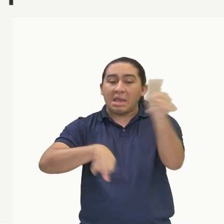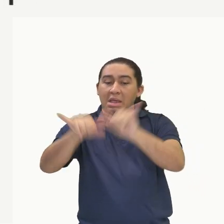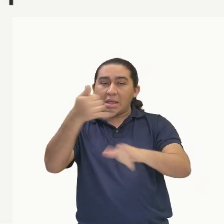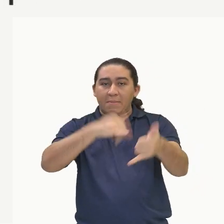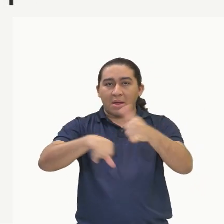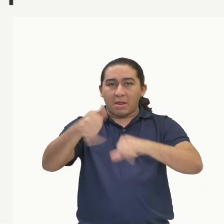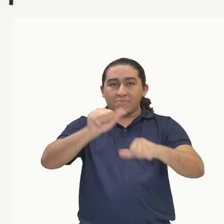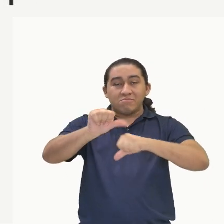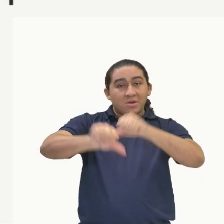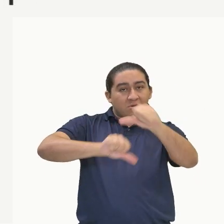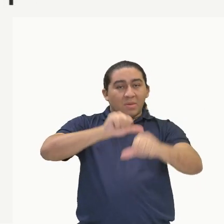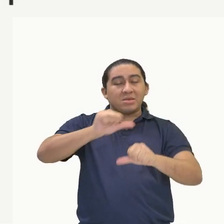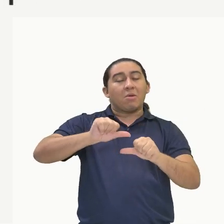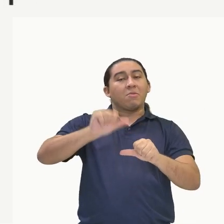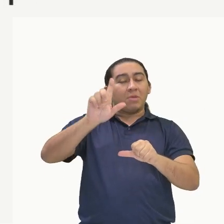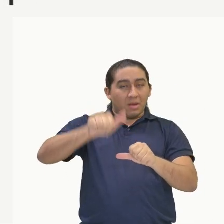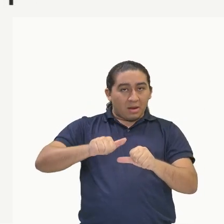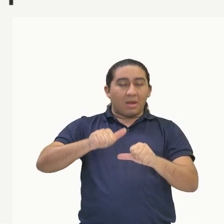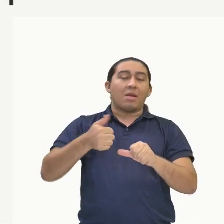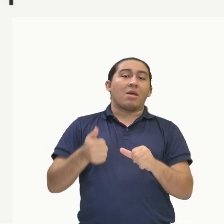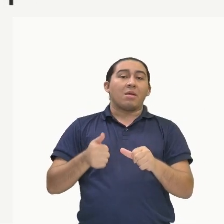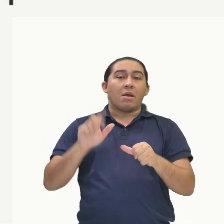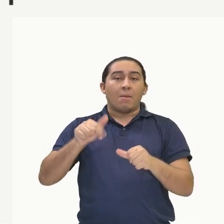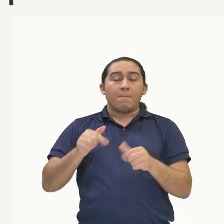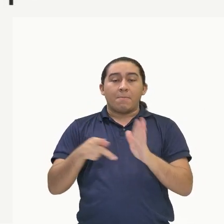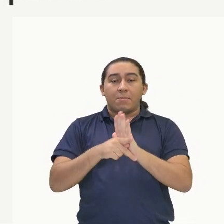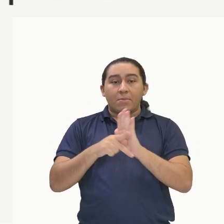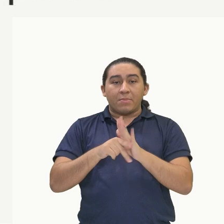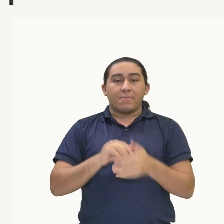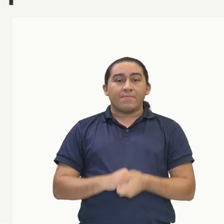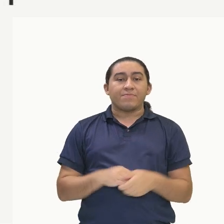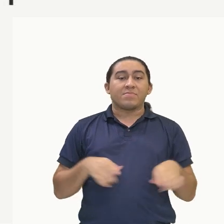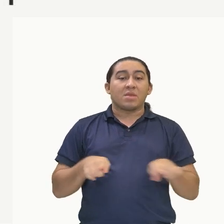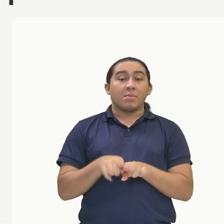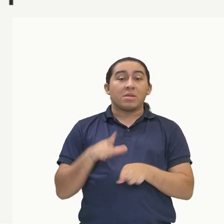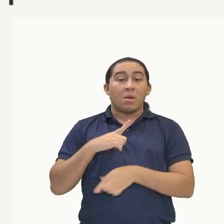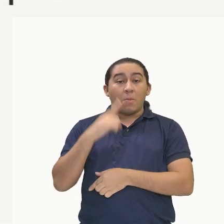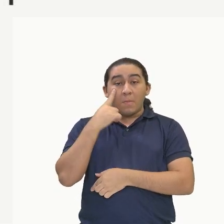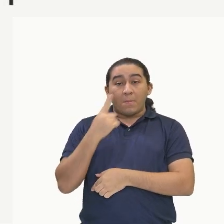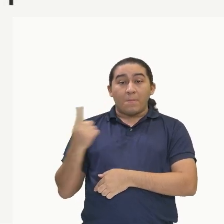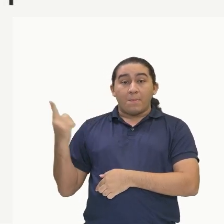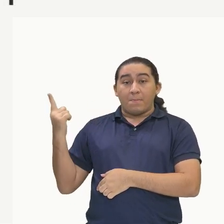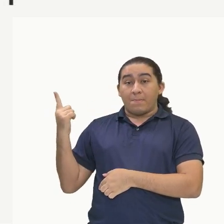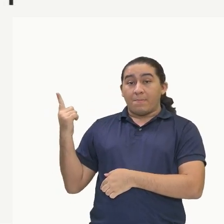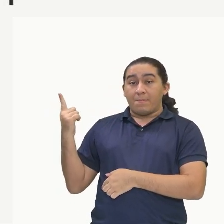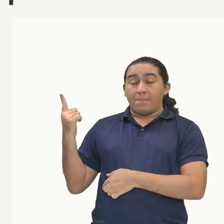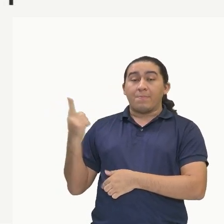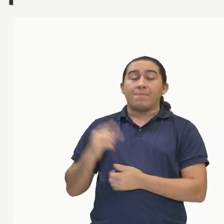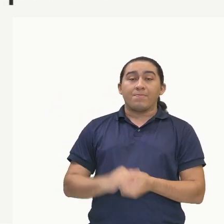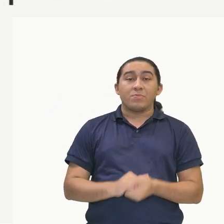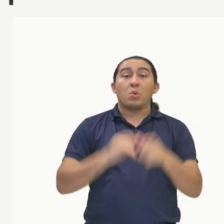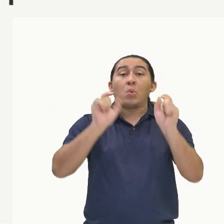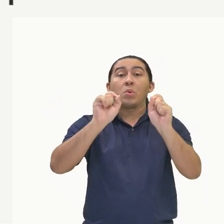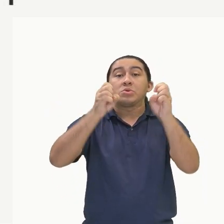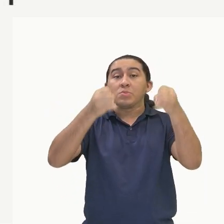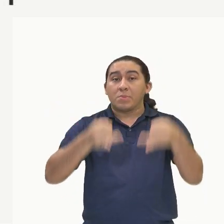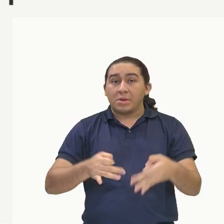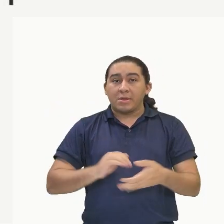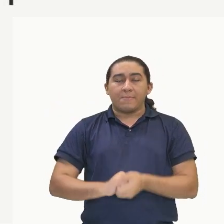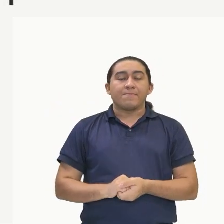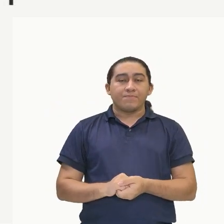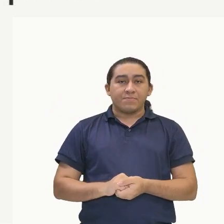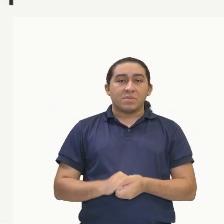Então, a aplicação 1 diz: a lei de Lavoisier, também conhecida como lei da conservação da massa, afirma que, em uma reação